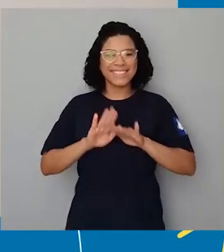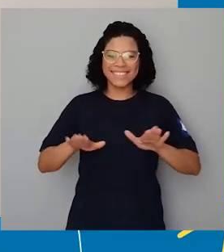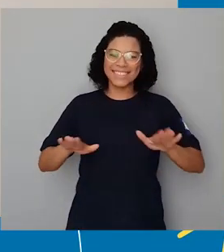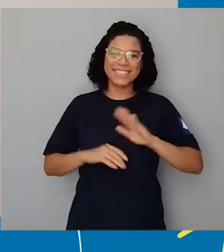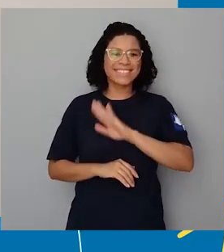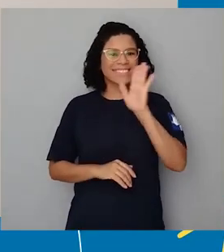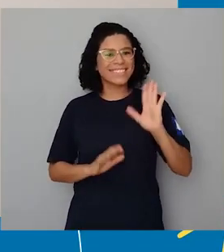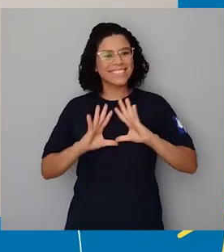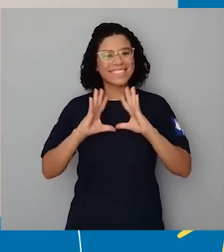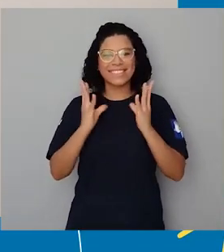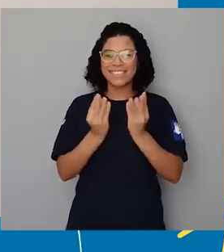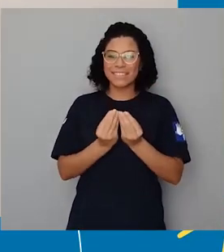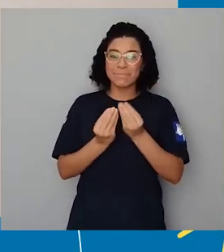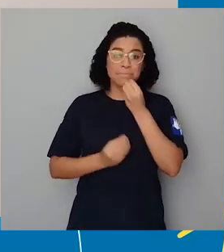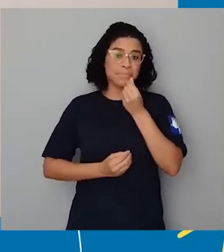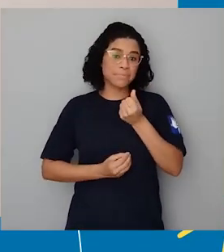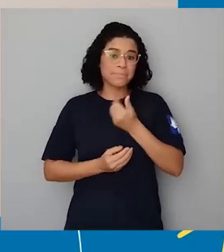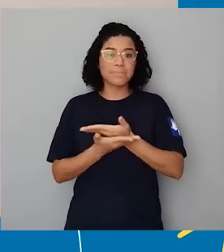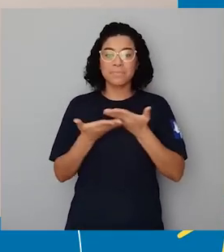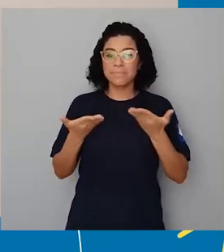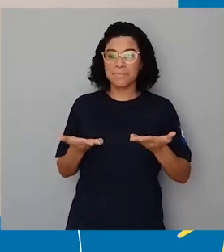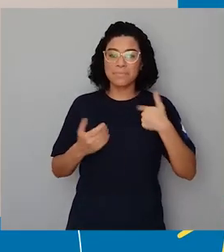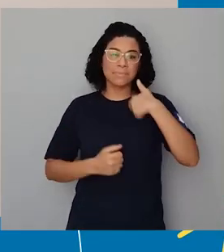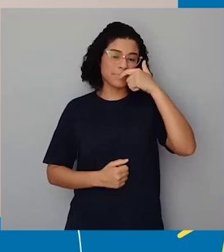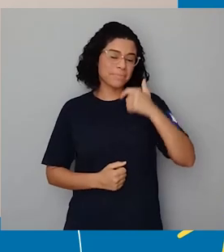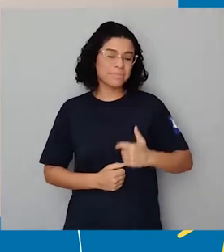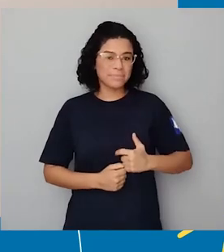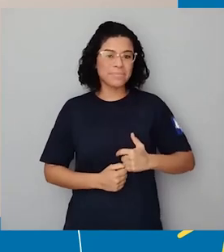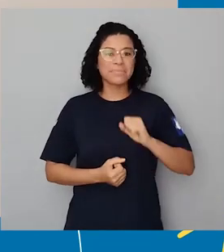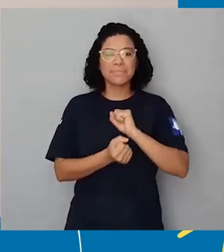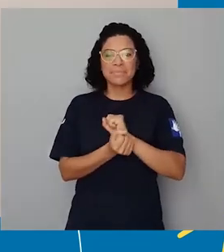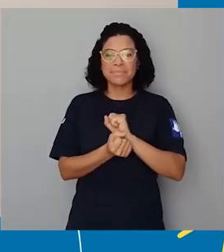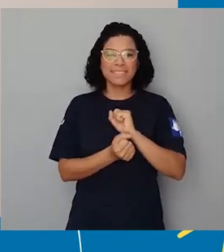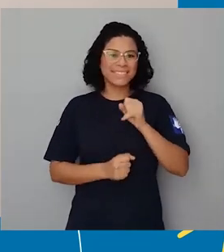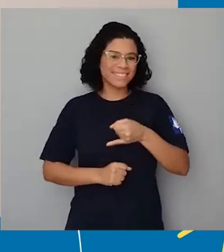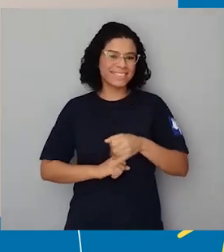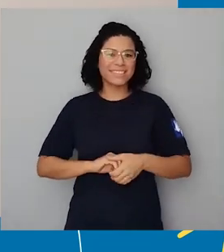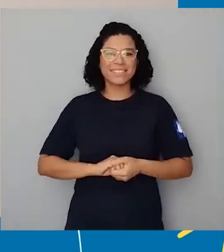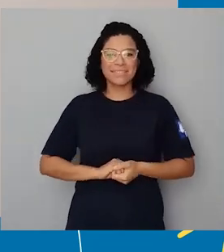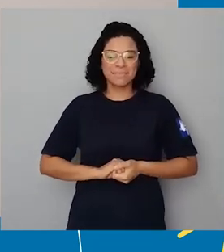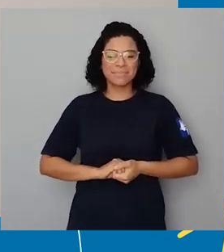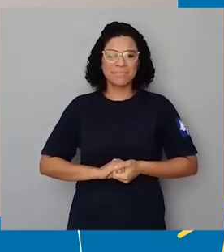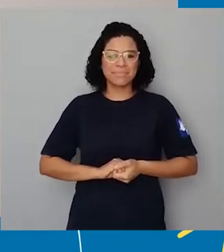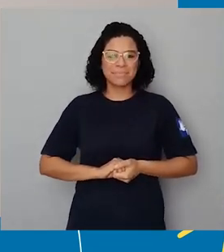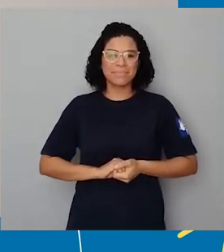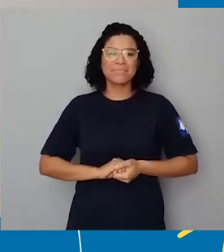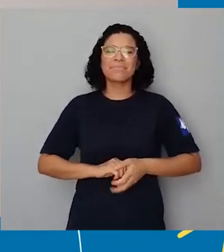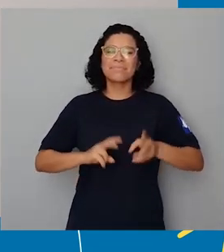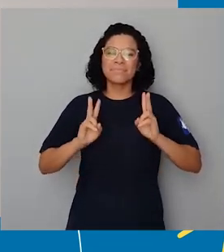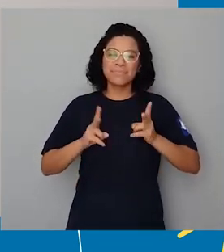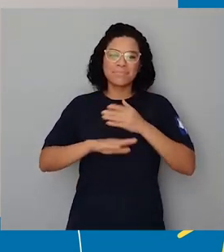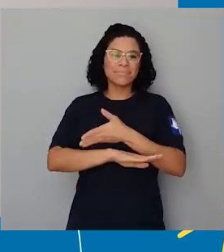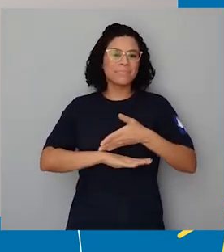Olá, crianças! Olá, famílias! Tudo bem com vocês? Eu espero que sim! E